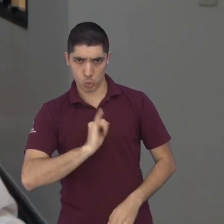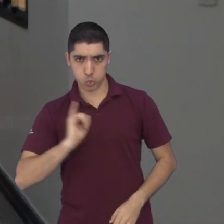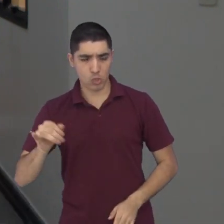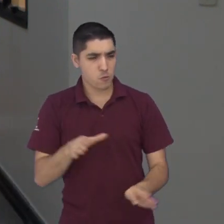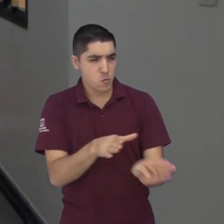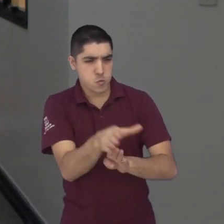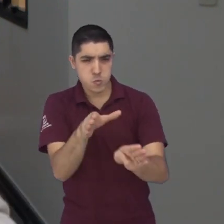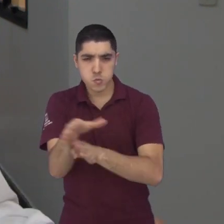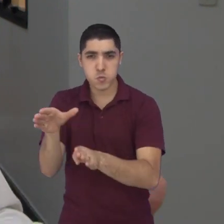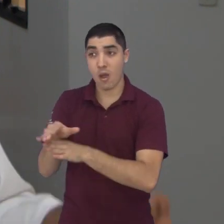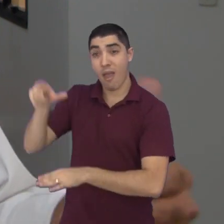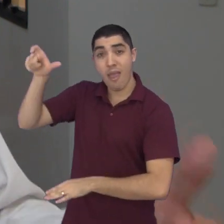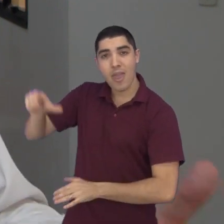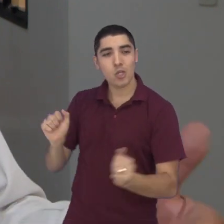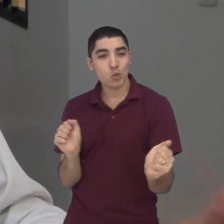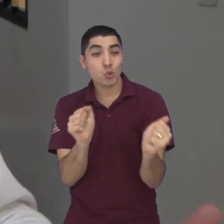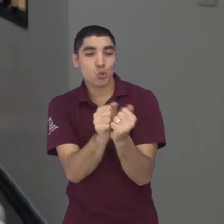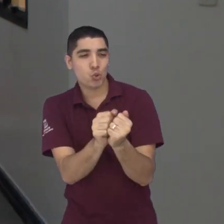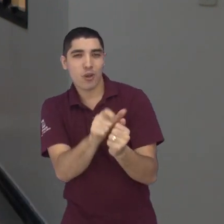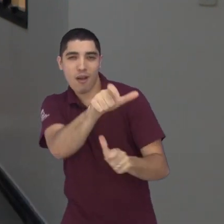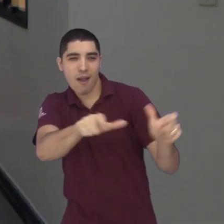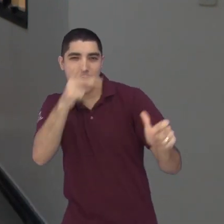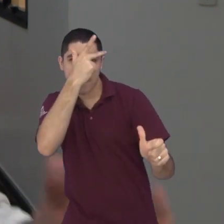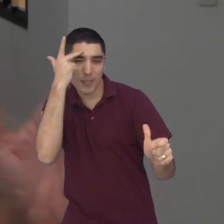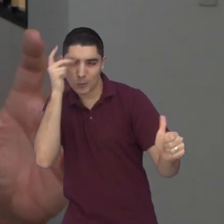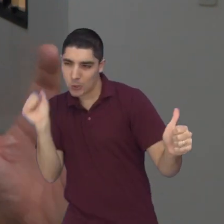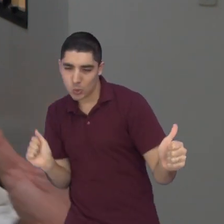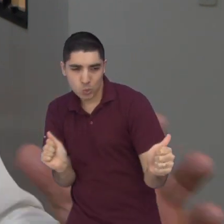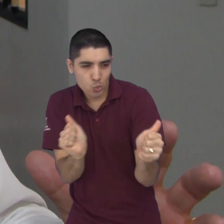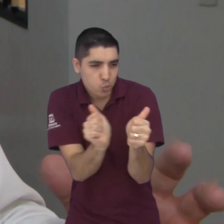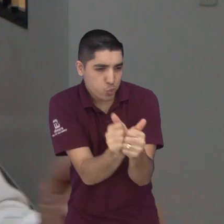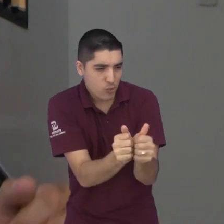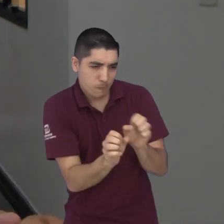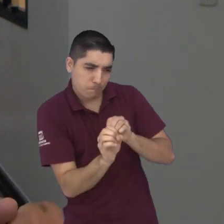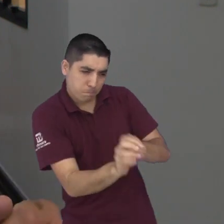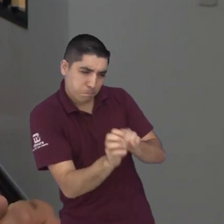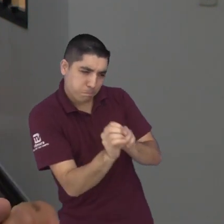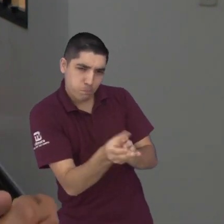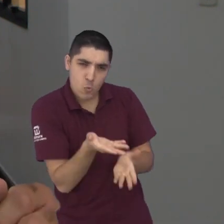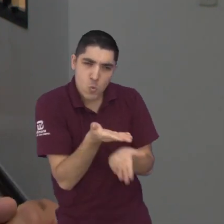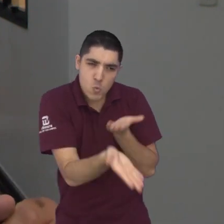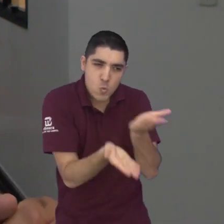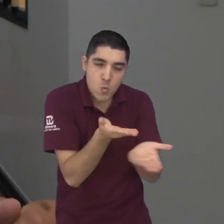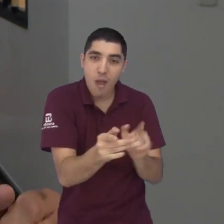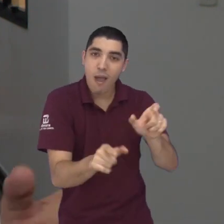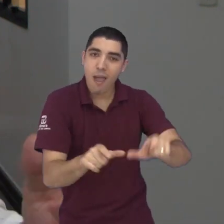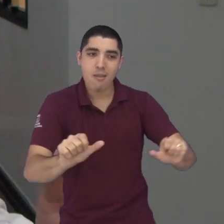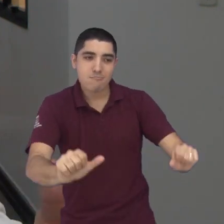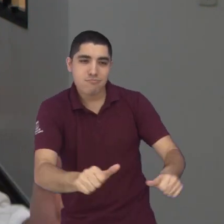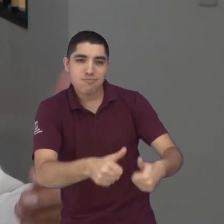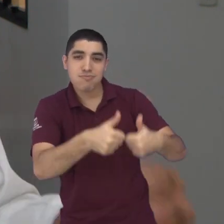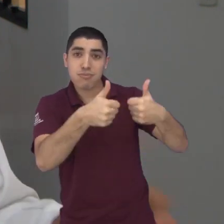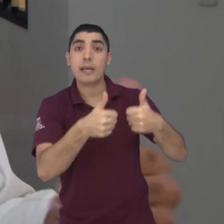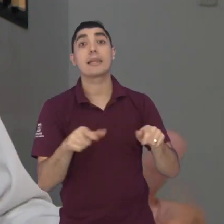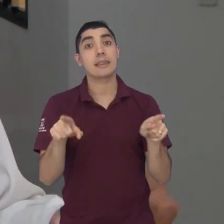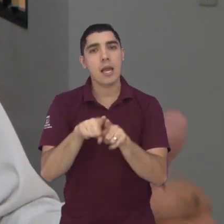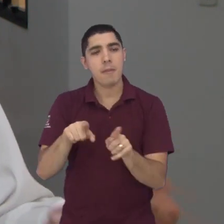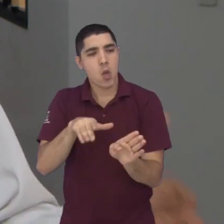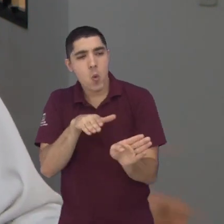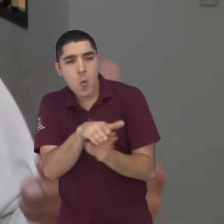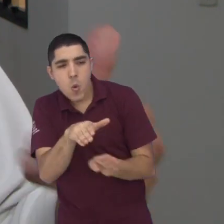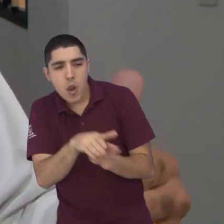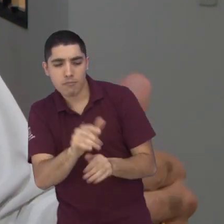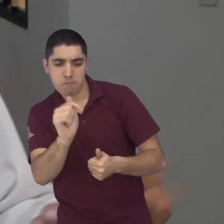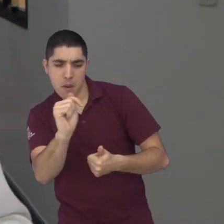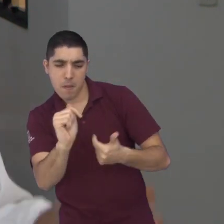prepar para para estar junto à população para trazer o melhor em prática atividade para eles né E que pode orientar emb